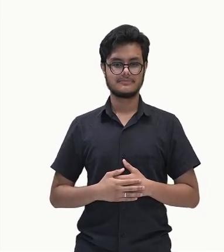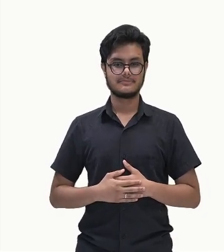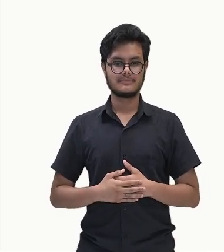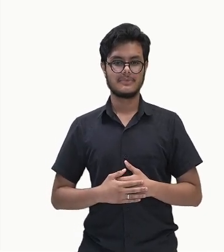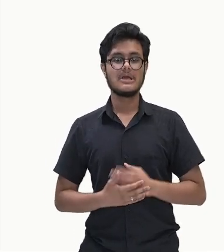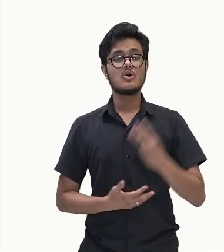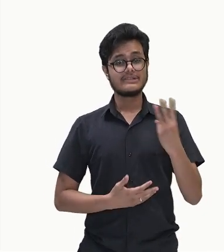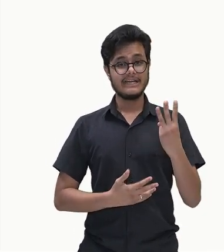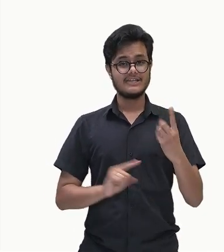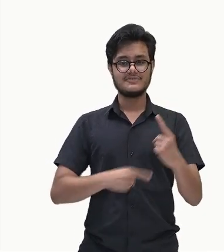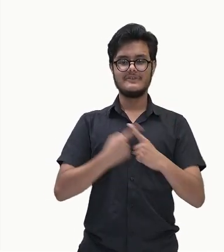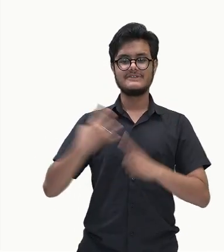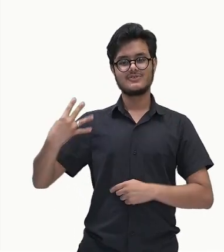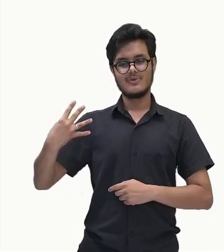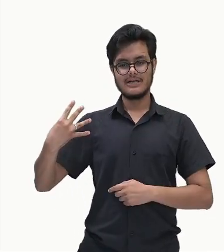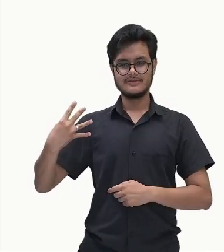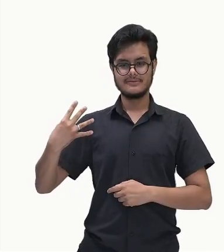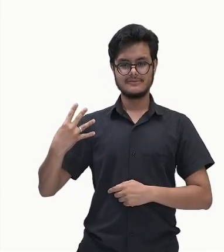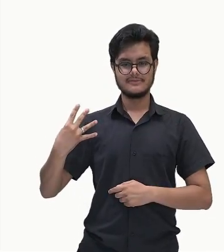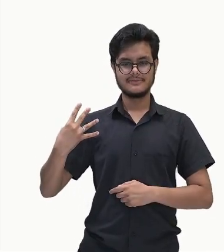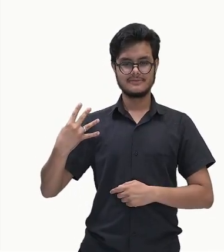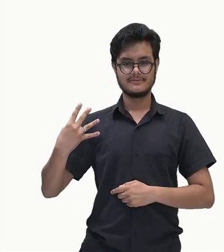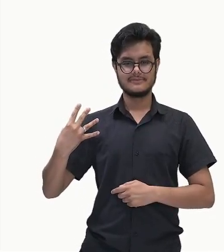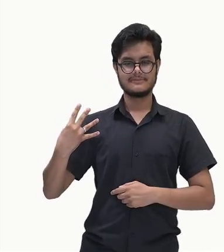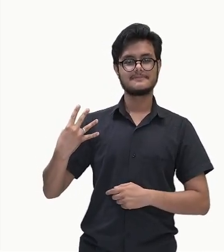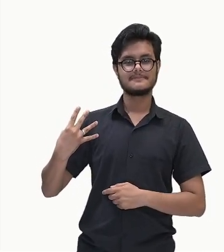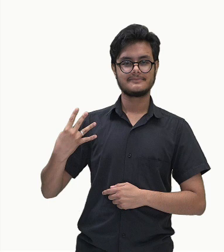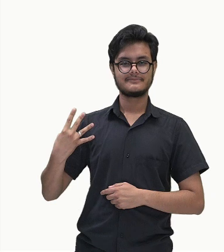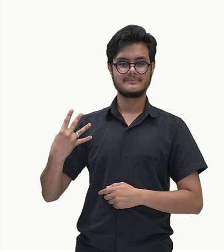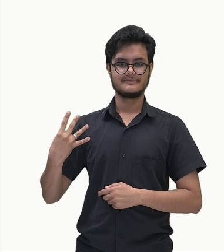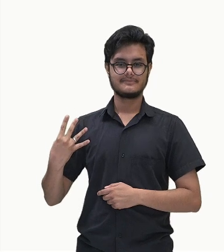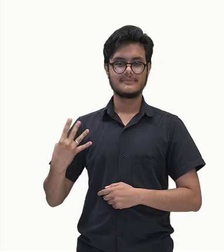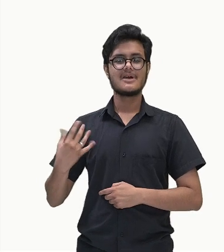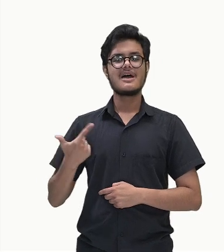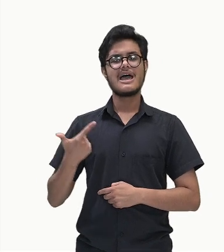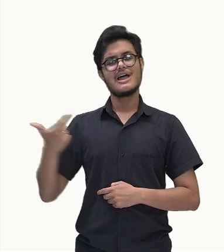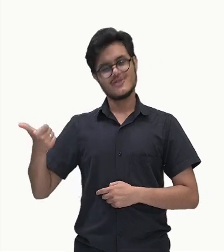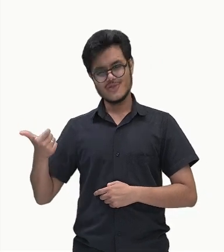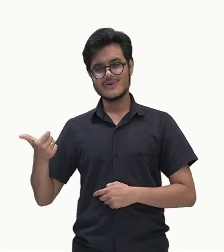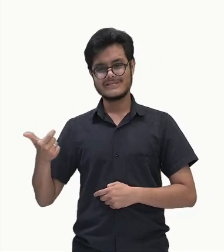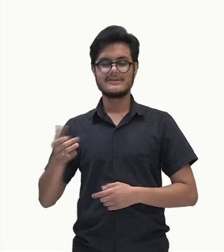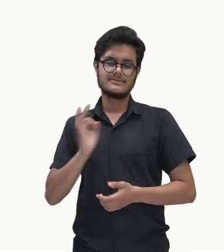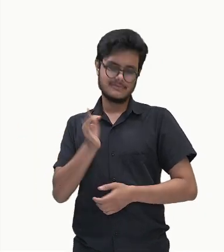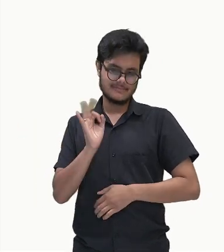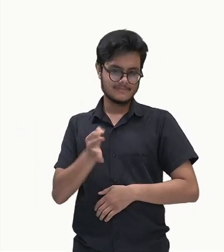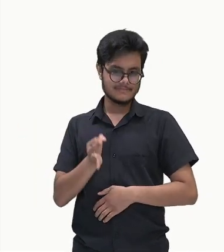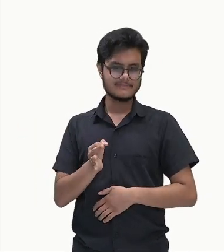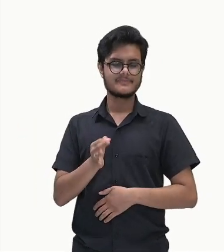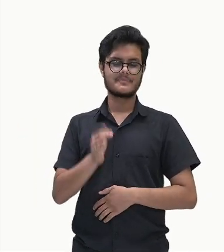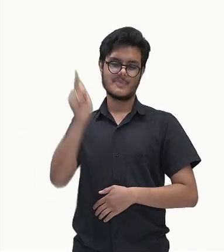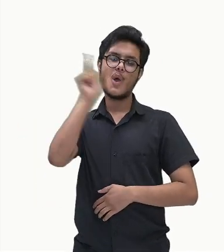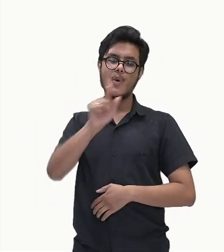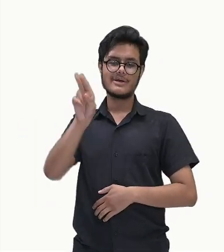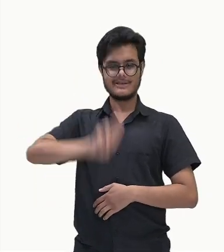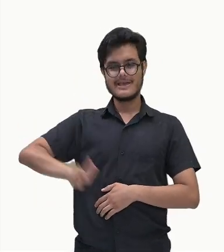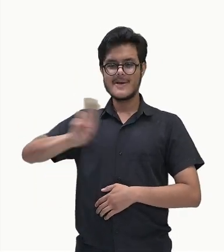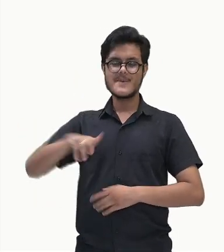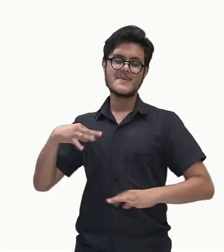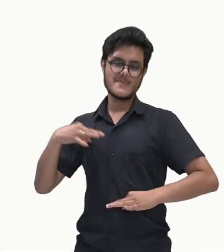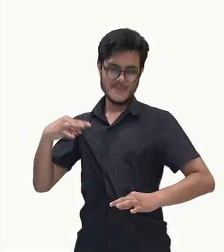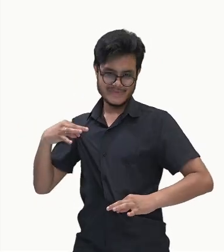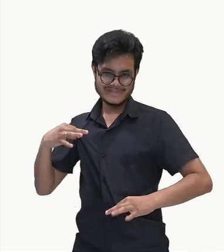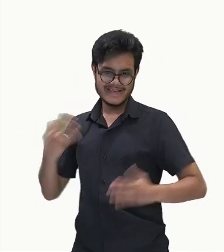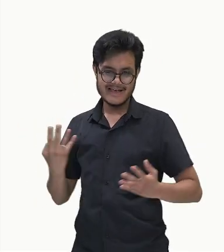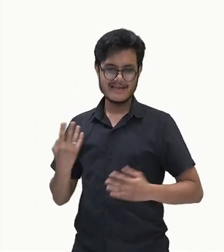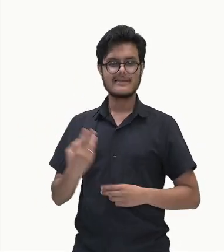quatro saia então agora nós temos três opções de blusa com quatro opções de saia 3 x 4 que é 12 Então temos